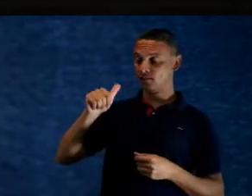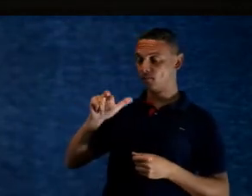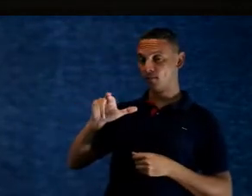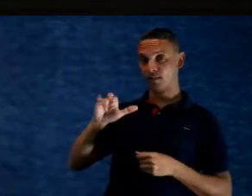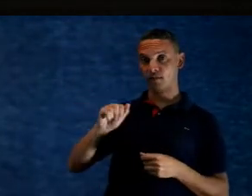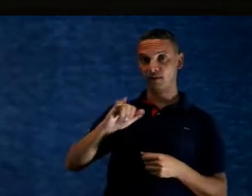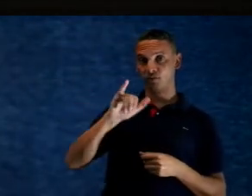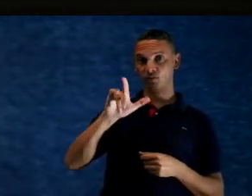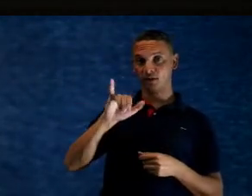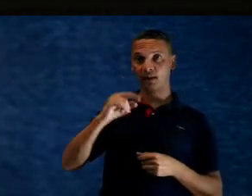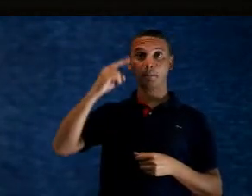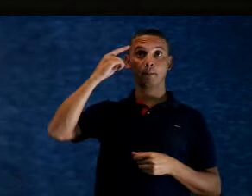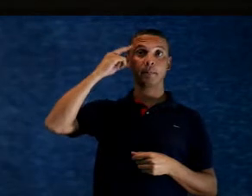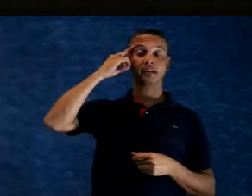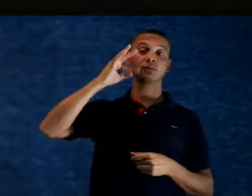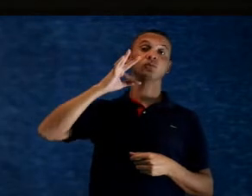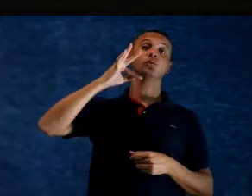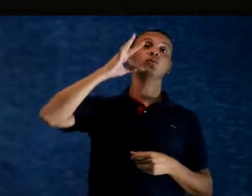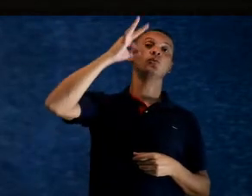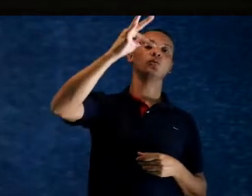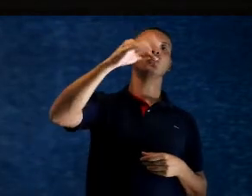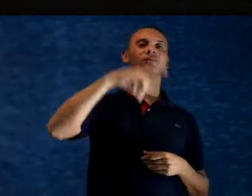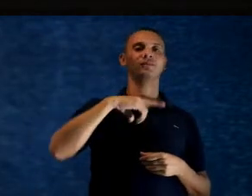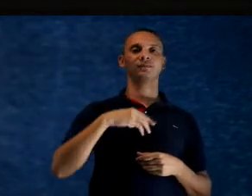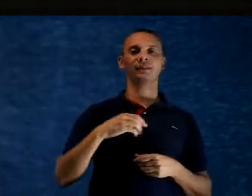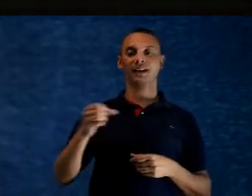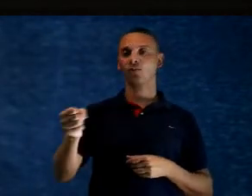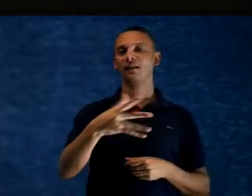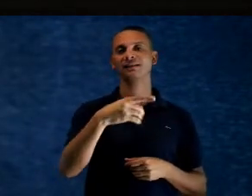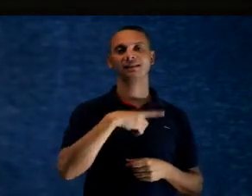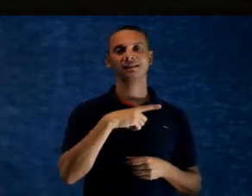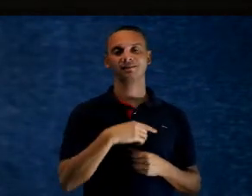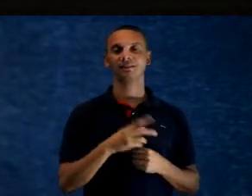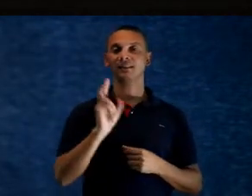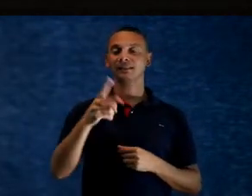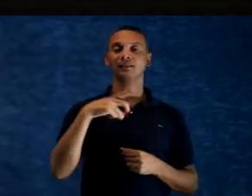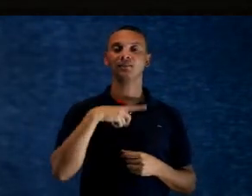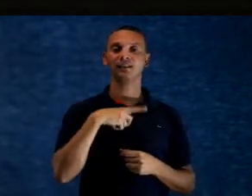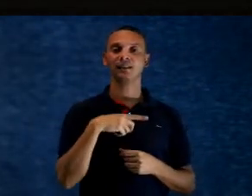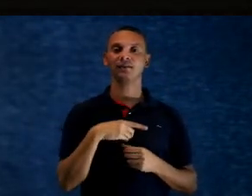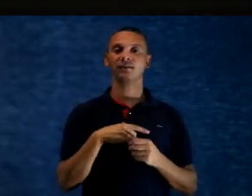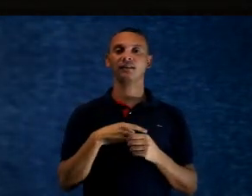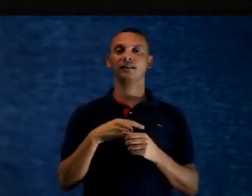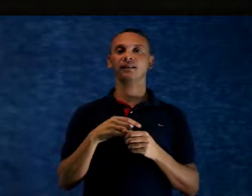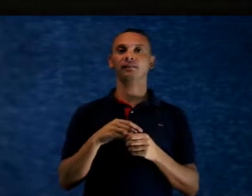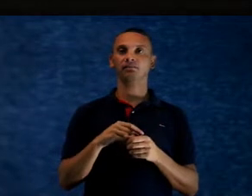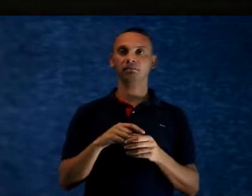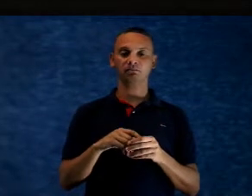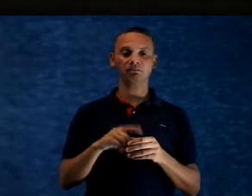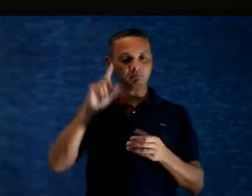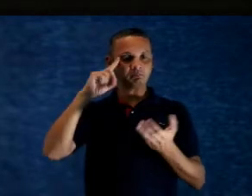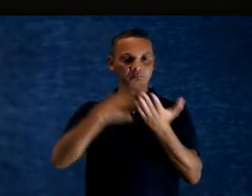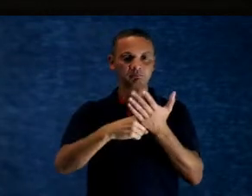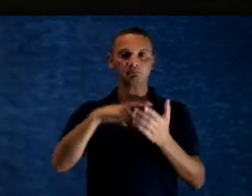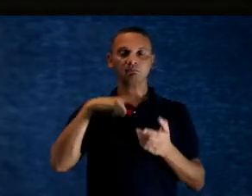muito objetiva em tudo que fazia, né? E tudo que fazia era com muita paixão, ela se entregava